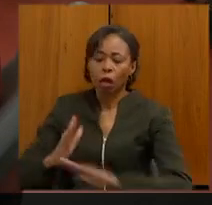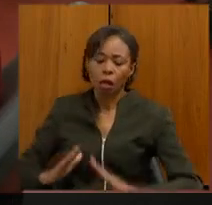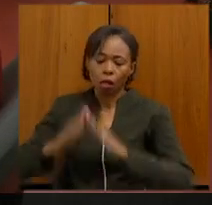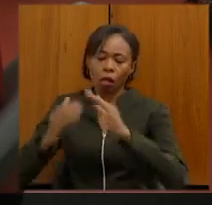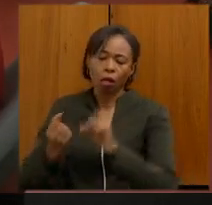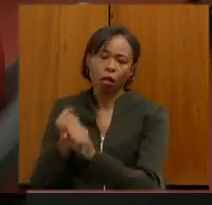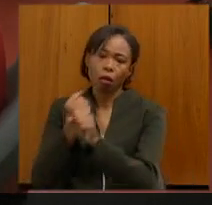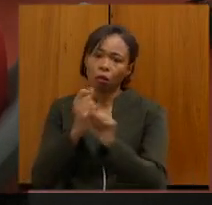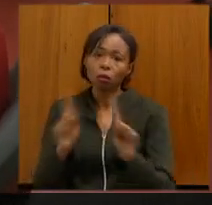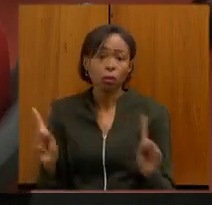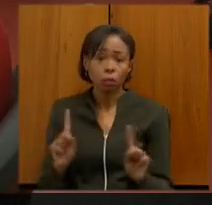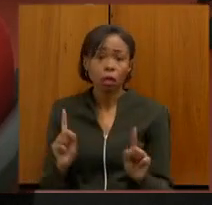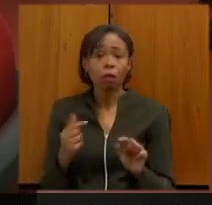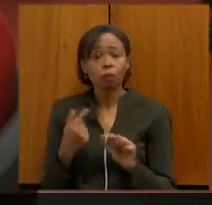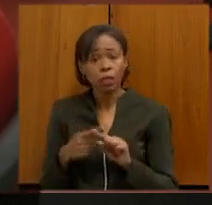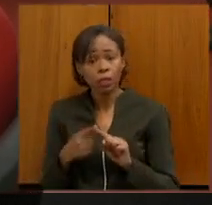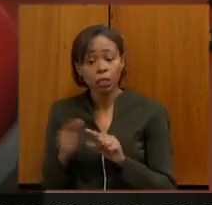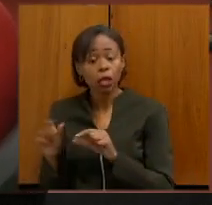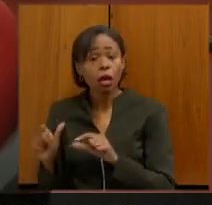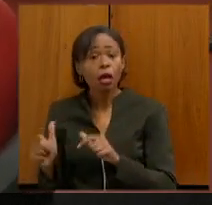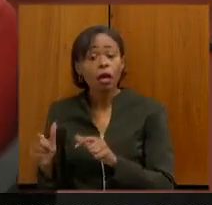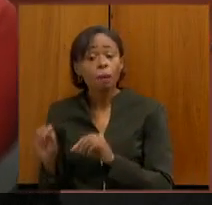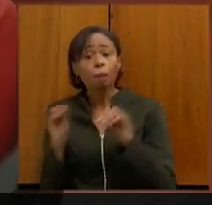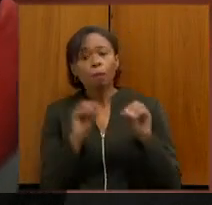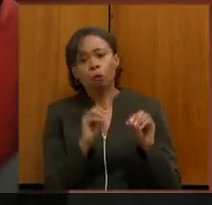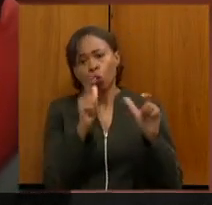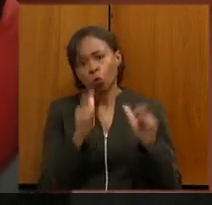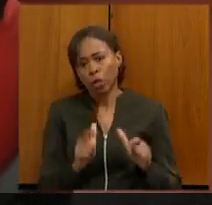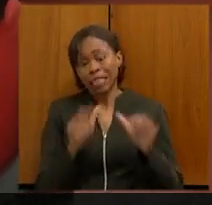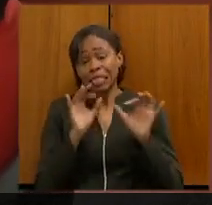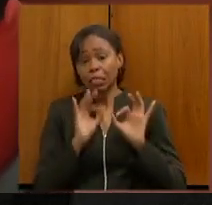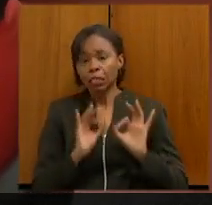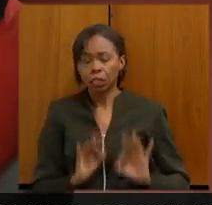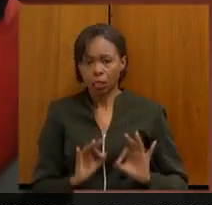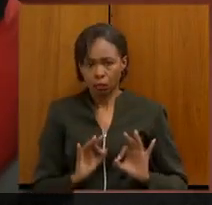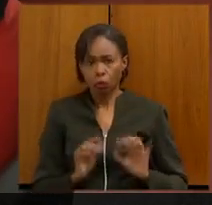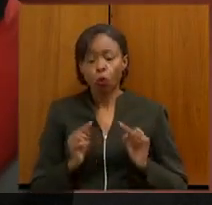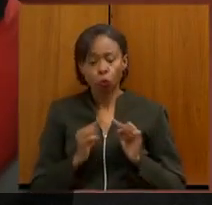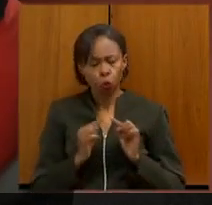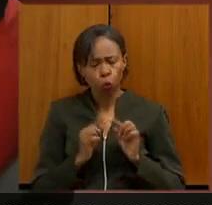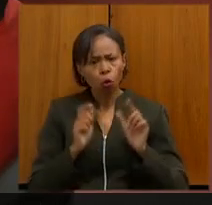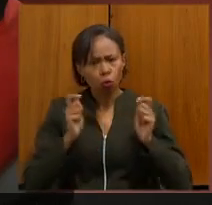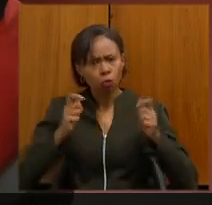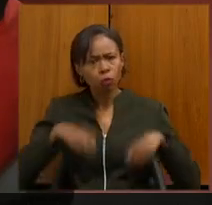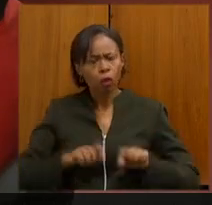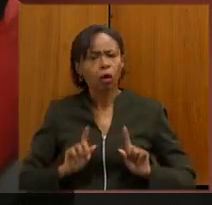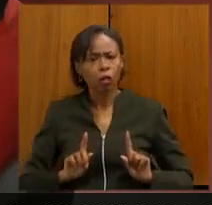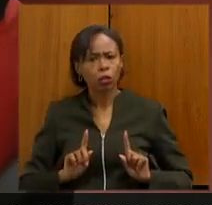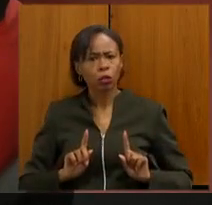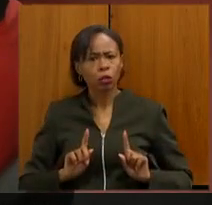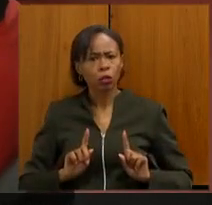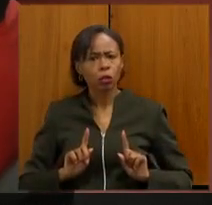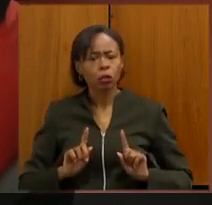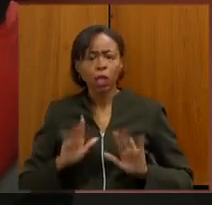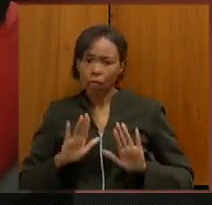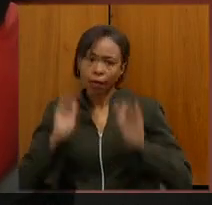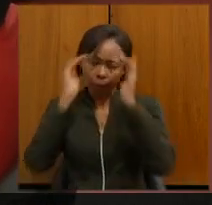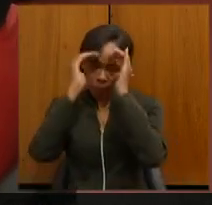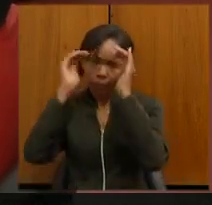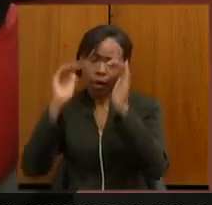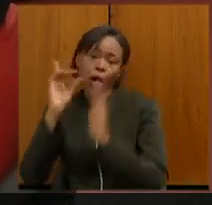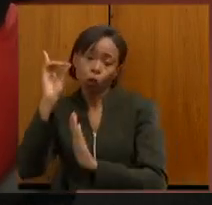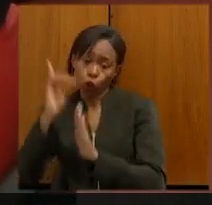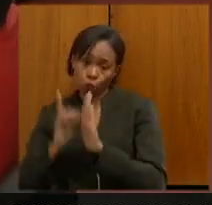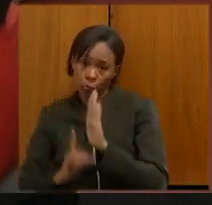lugar então que você tem que transferir para o lugar adequado tem que preservar o direito que originou o conflito mas não pode também venha logo